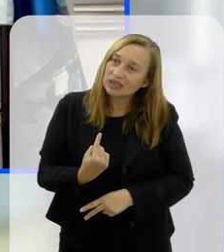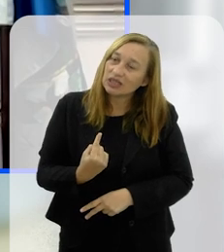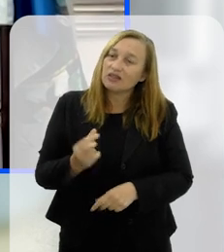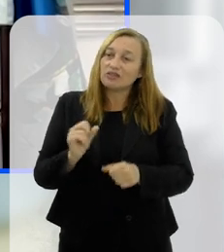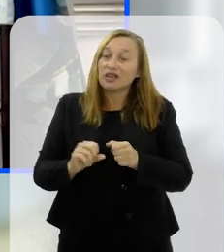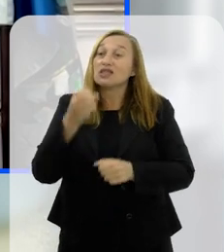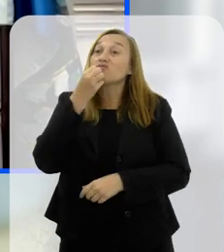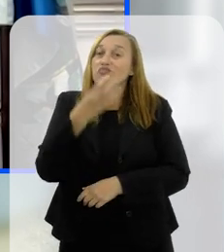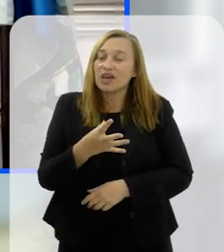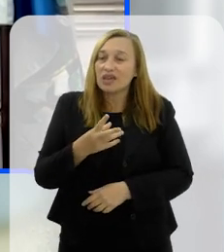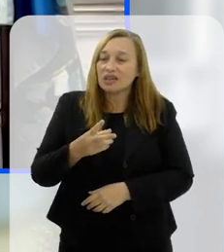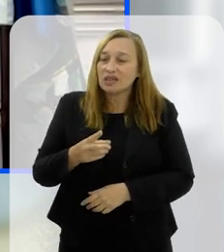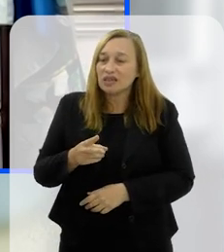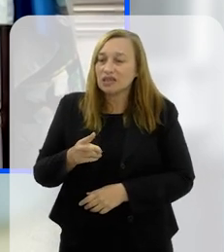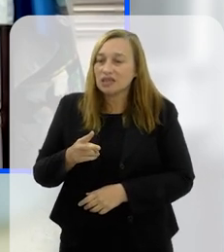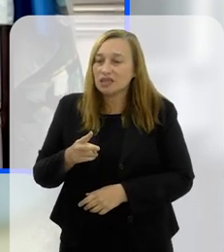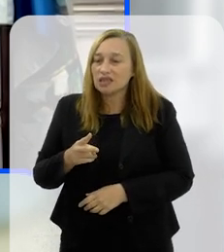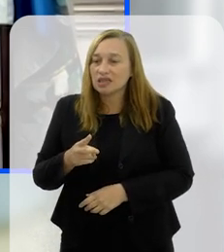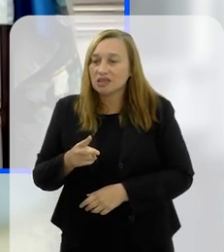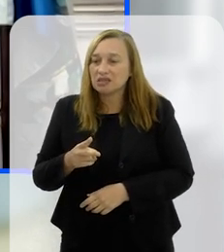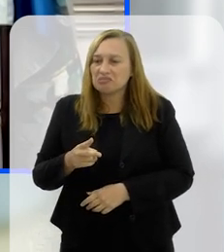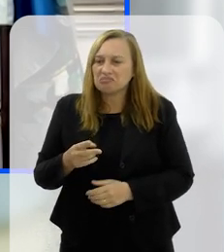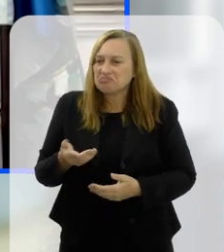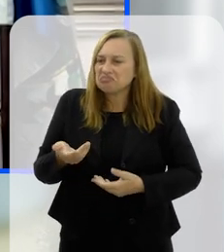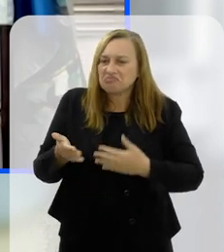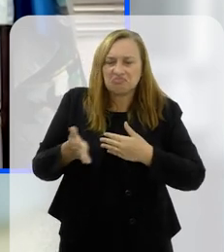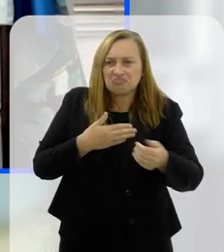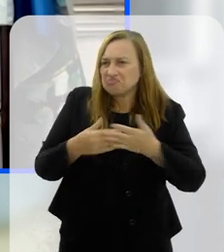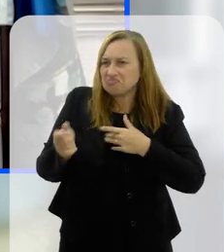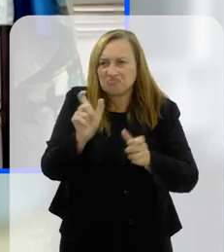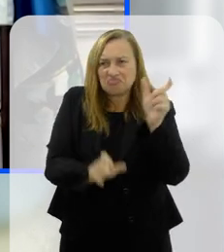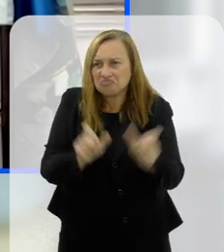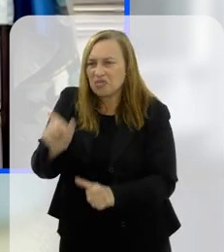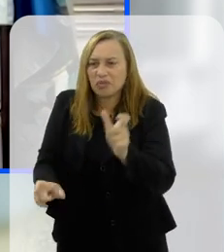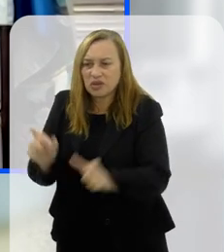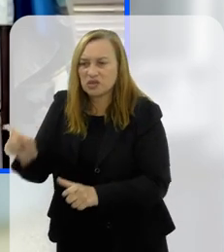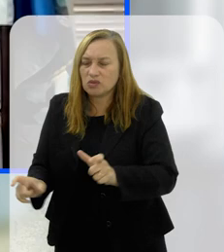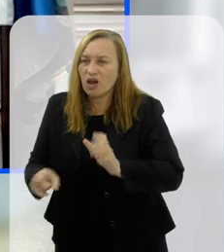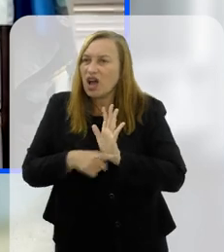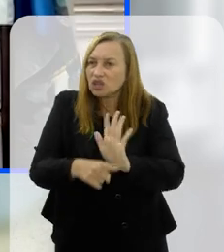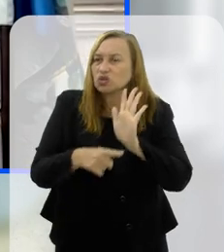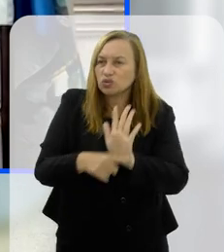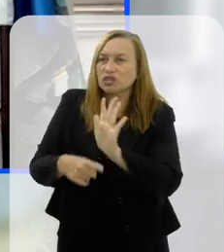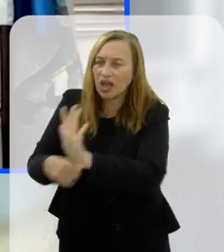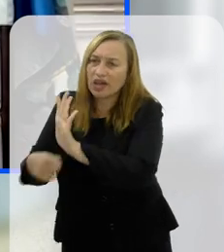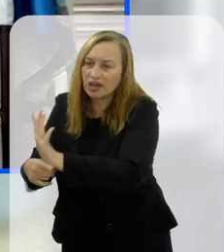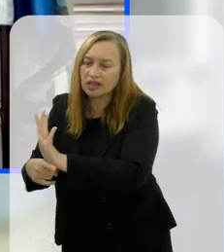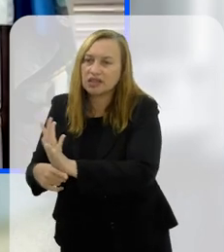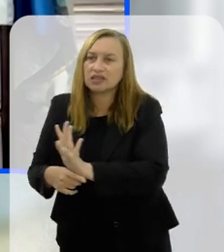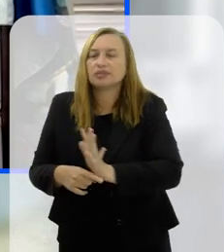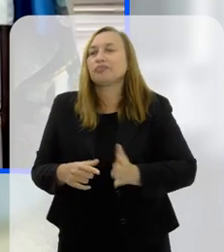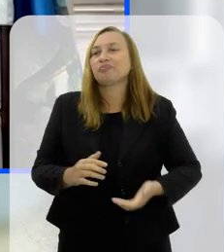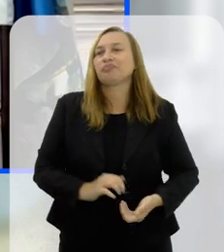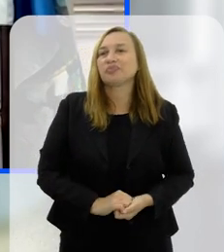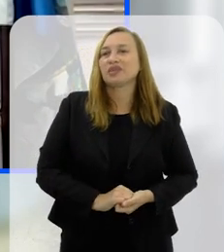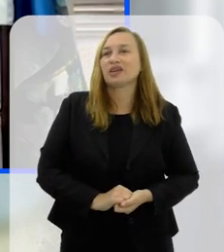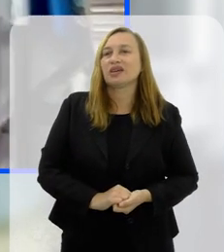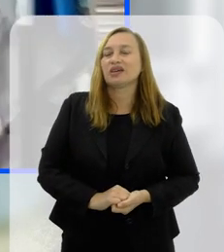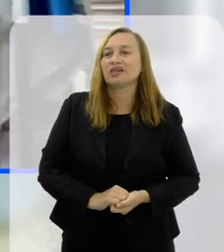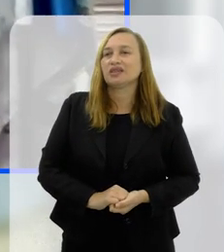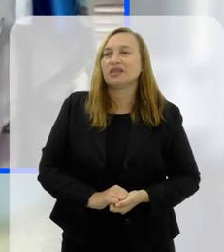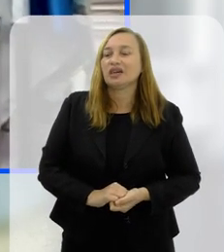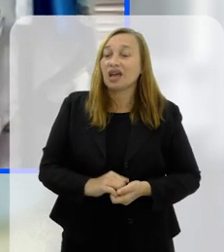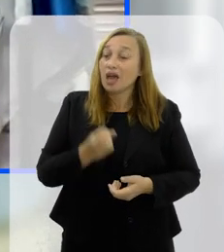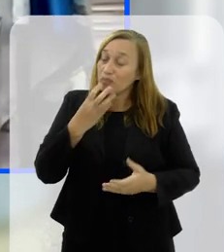que fazer o bem sem ver a quem procurar sempre ajudar isso é é uma uma coisa